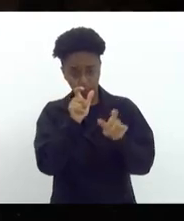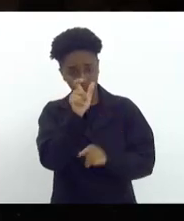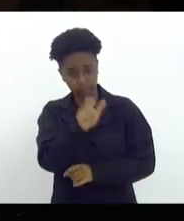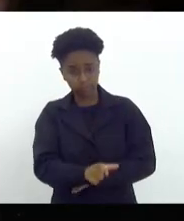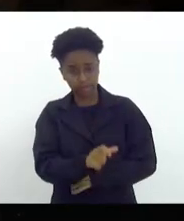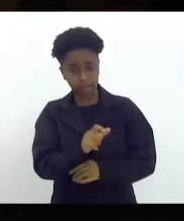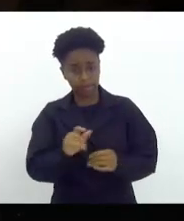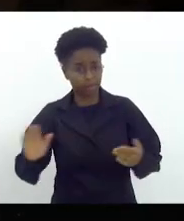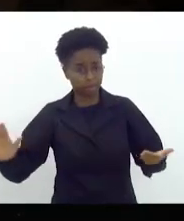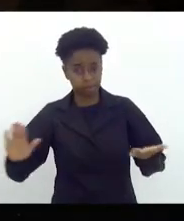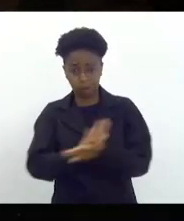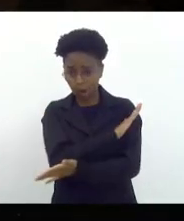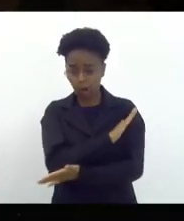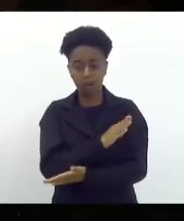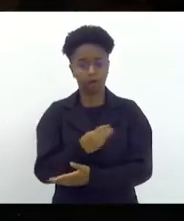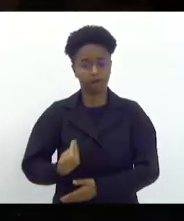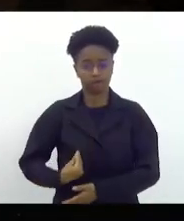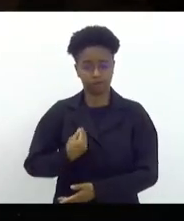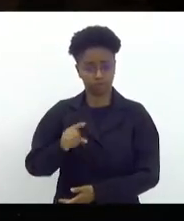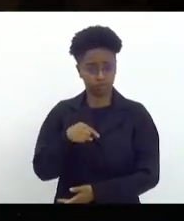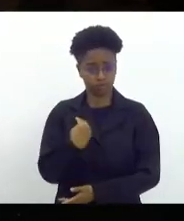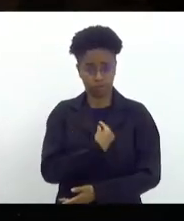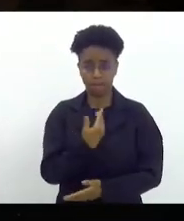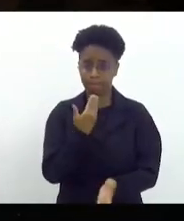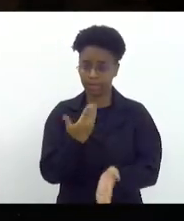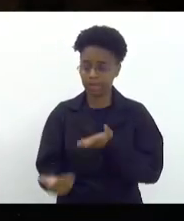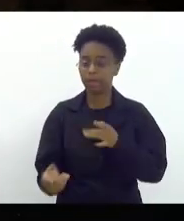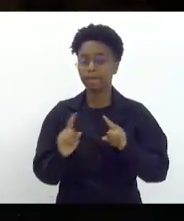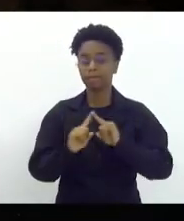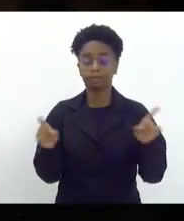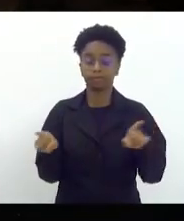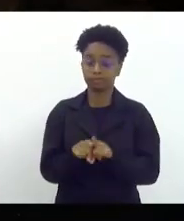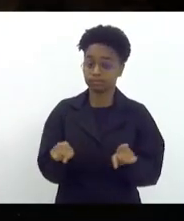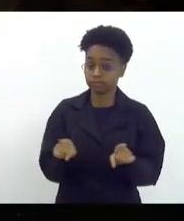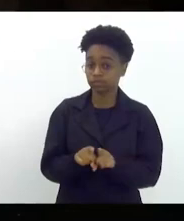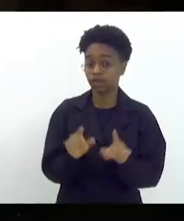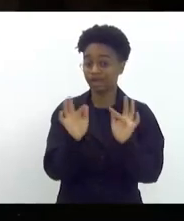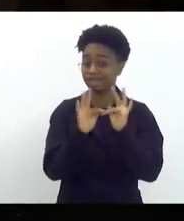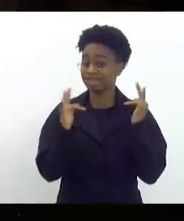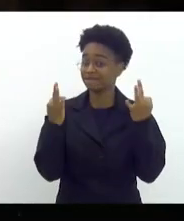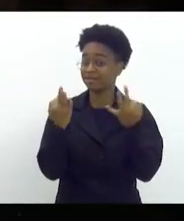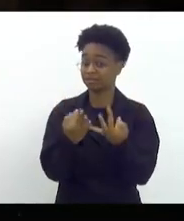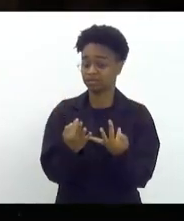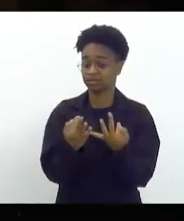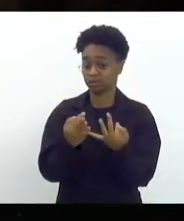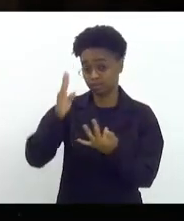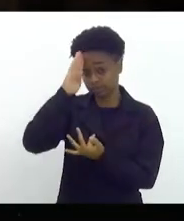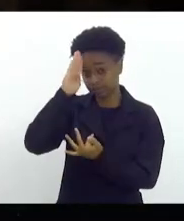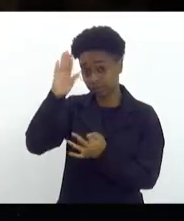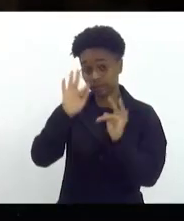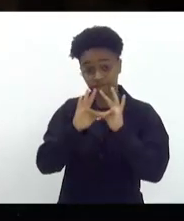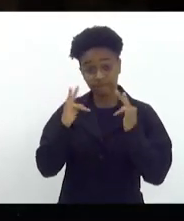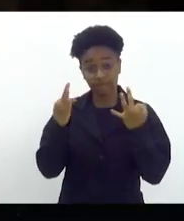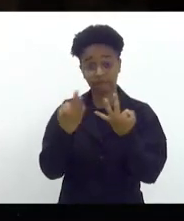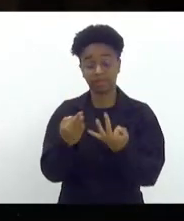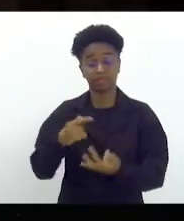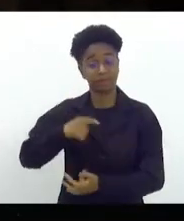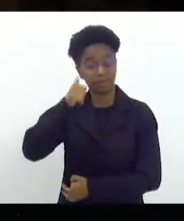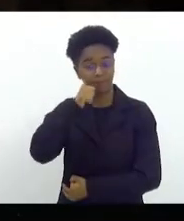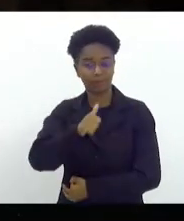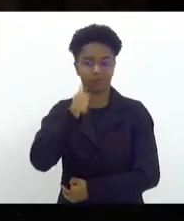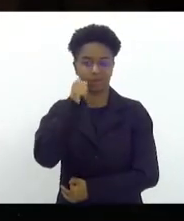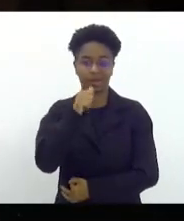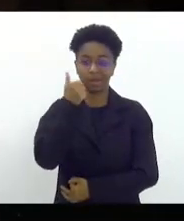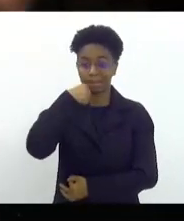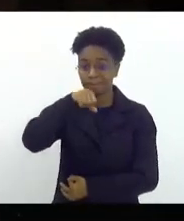ceifados as vidas que nós perdemos mas também famílias sobretudo famílias compostas por mulheres